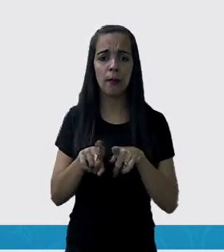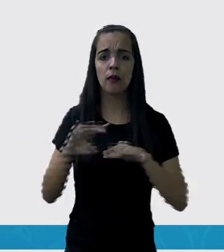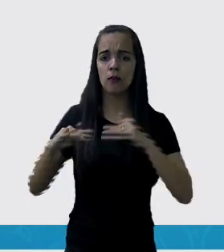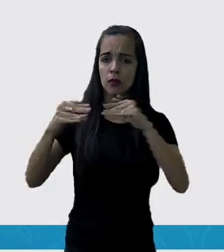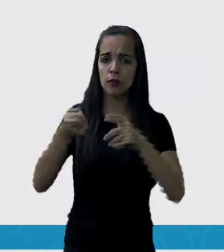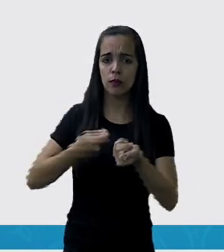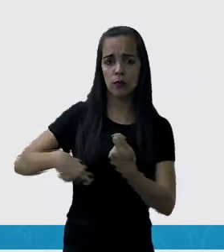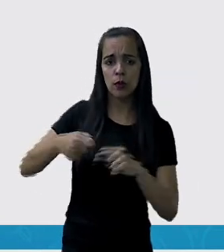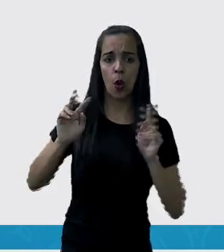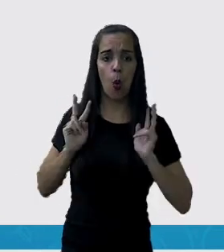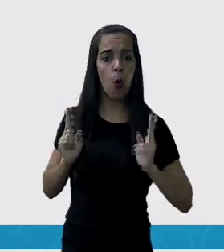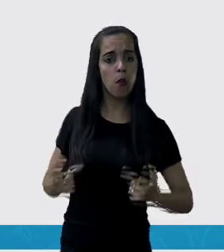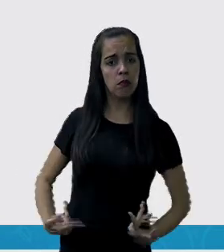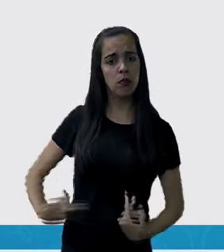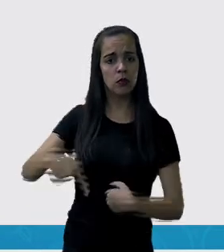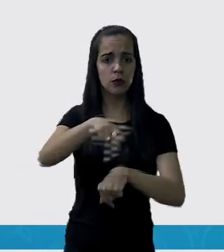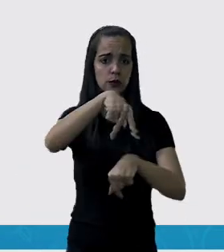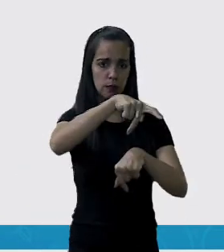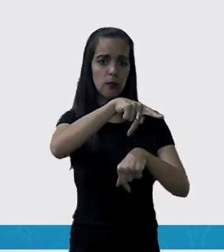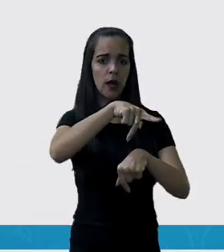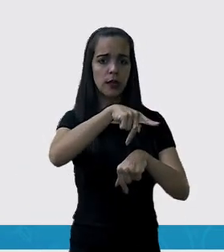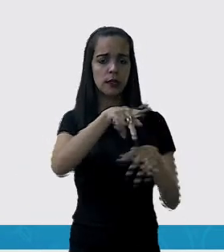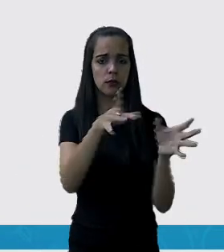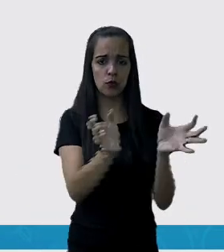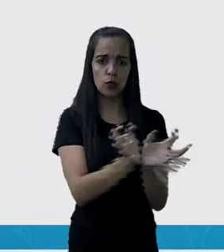humano da zona do euro,